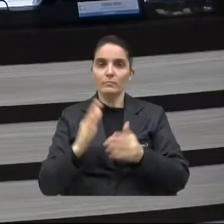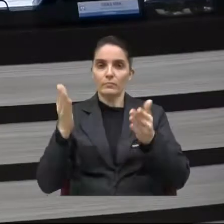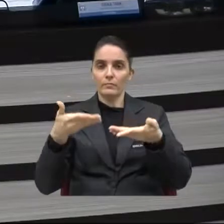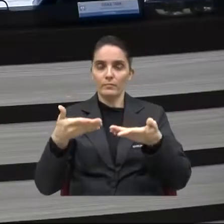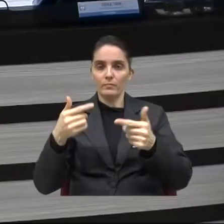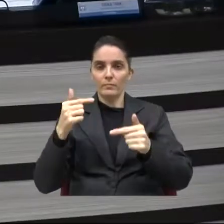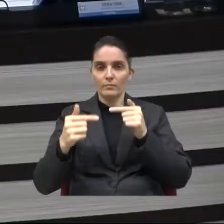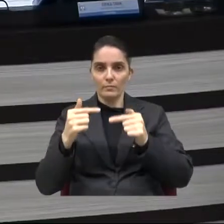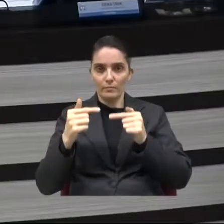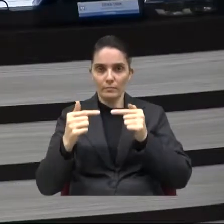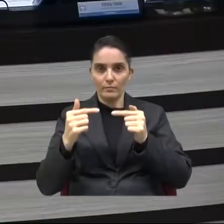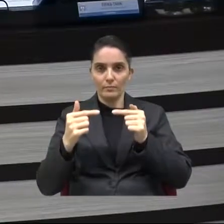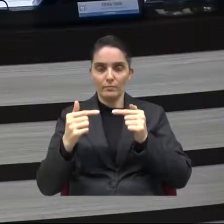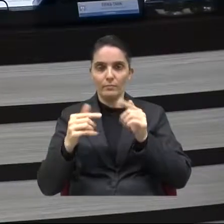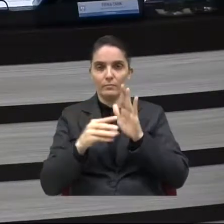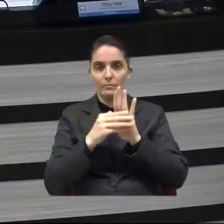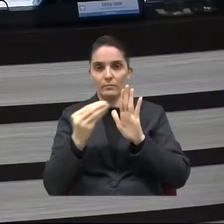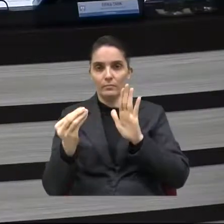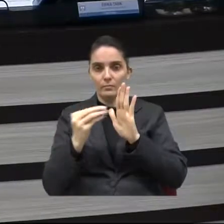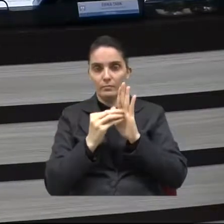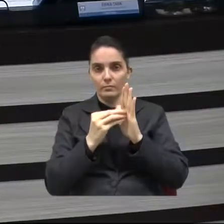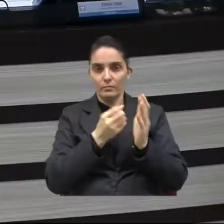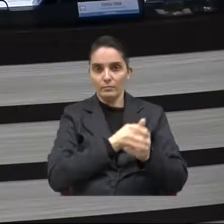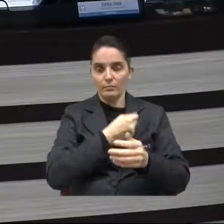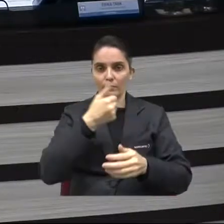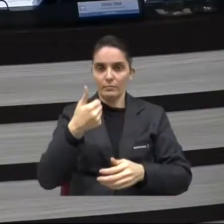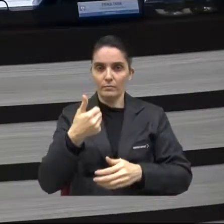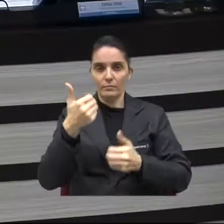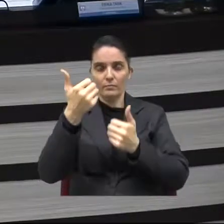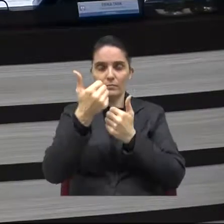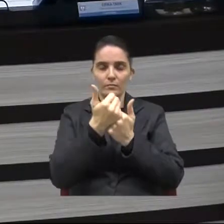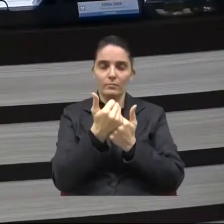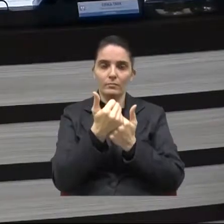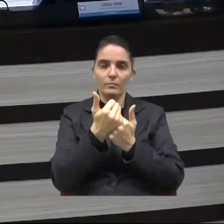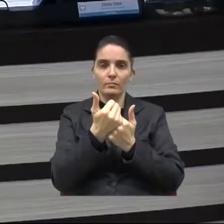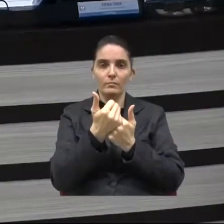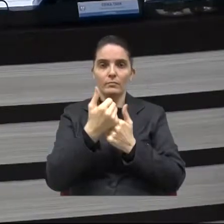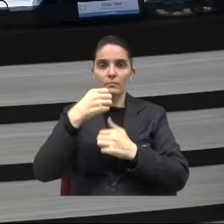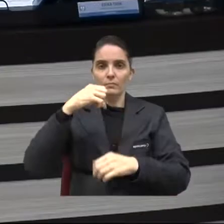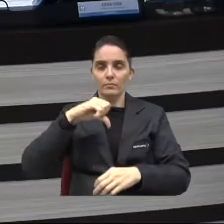Está em discussão a emenda número 1 ao substitutivo número